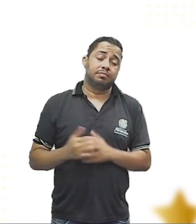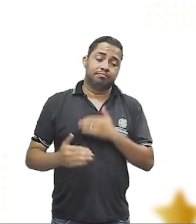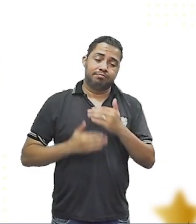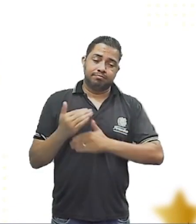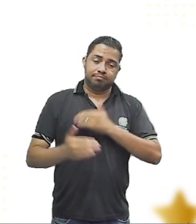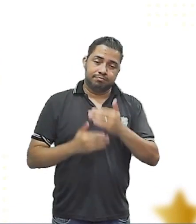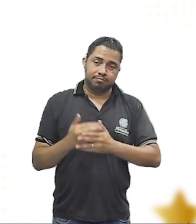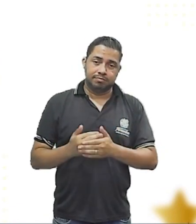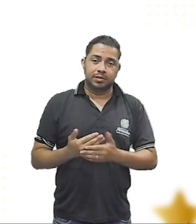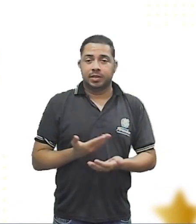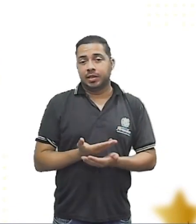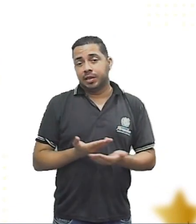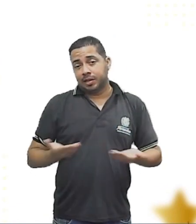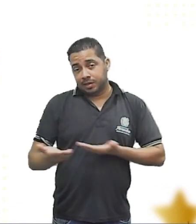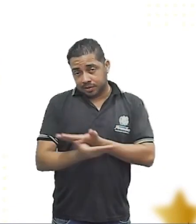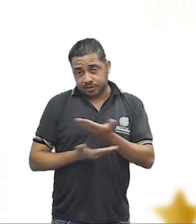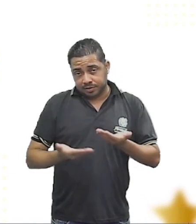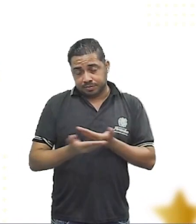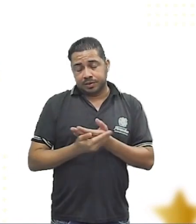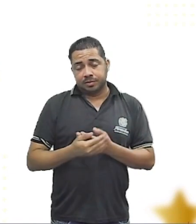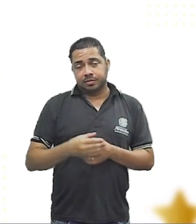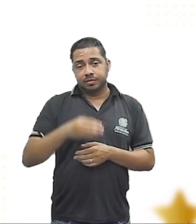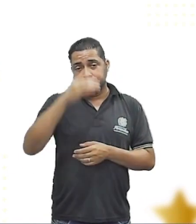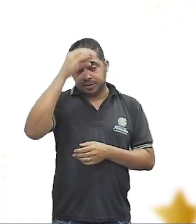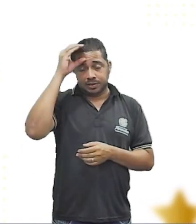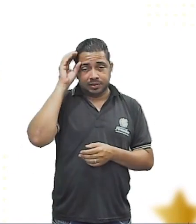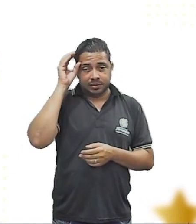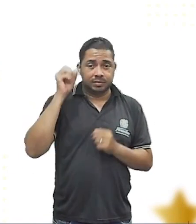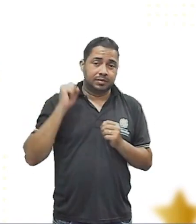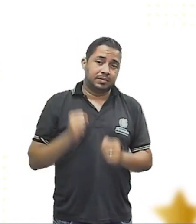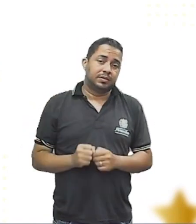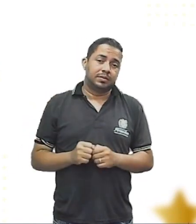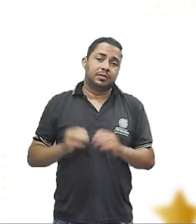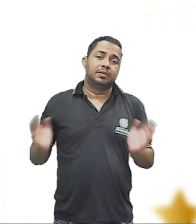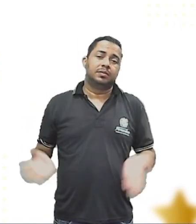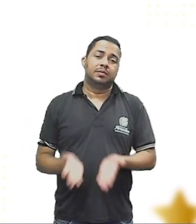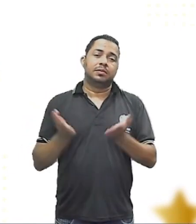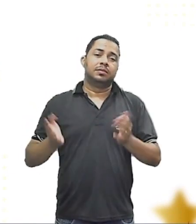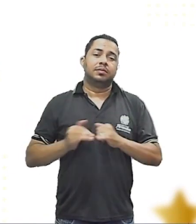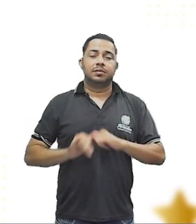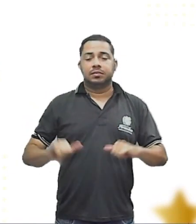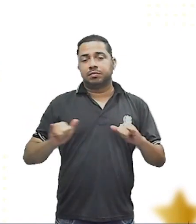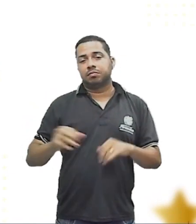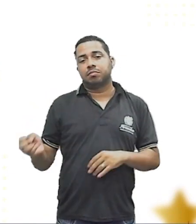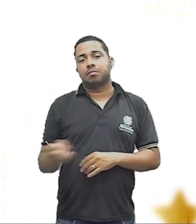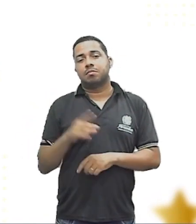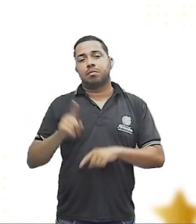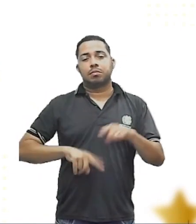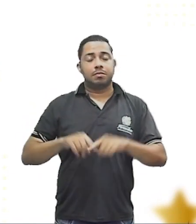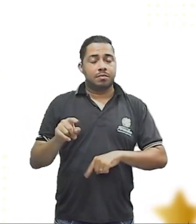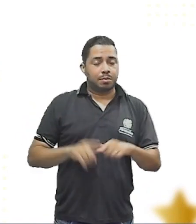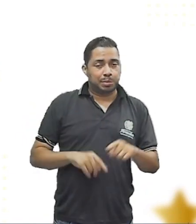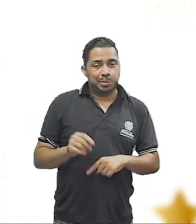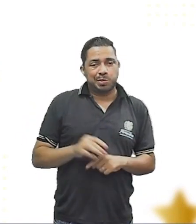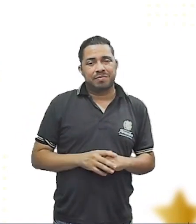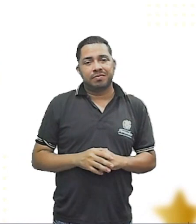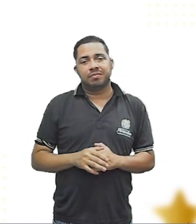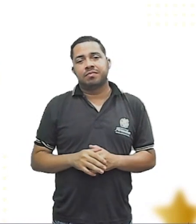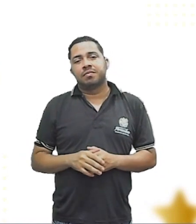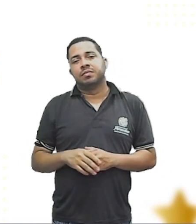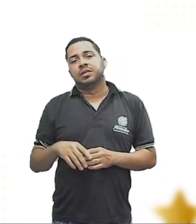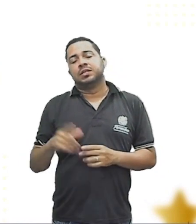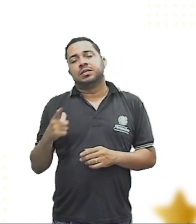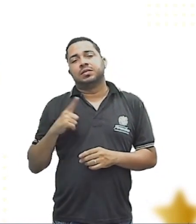seu relacionamento com o cliente, podendo ser promover e divulgar novos produtos, solidificar a imagem